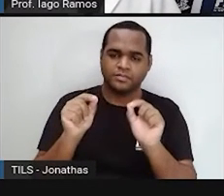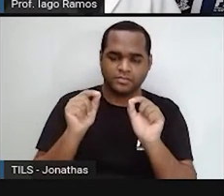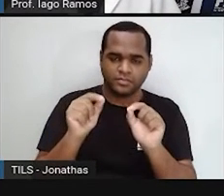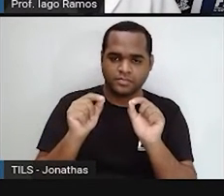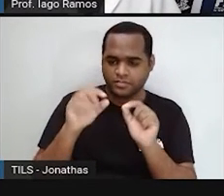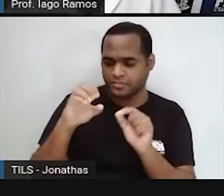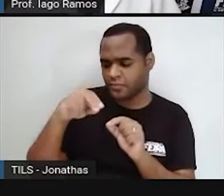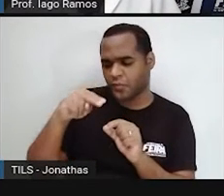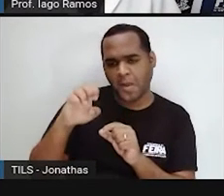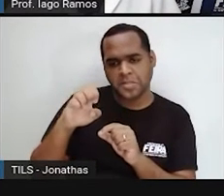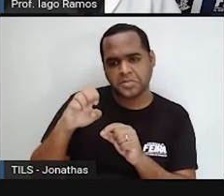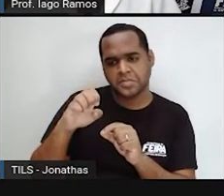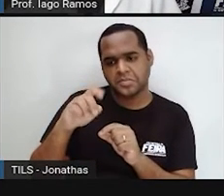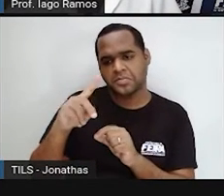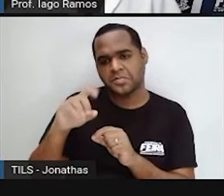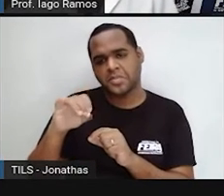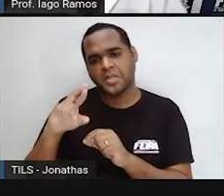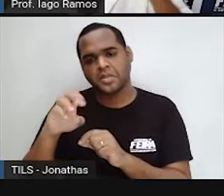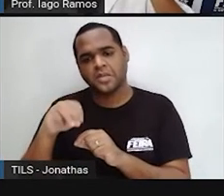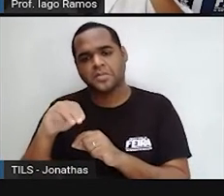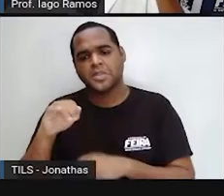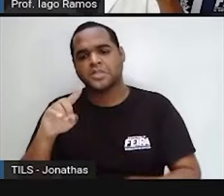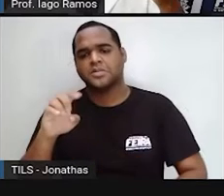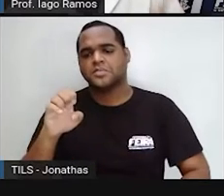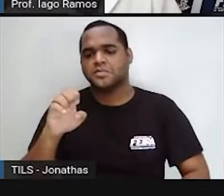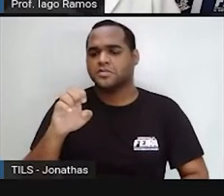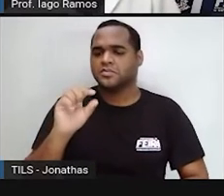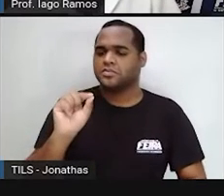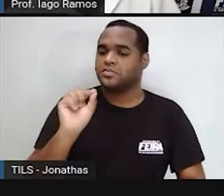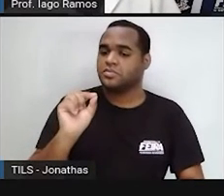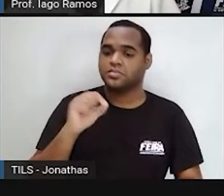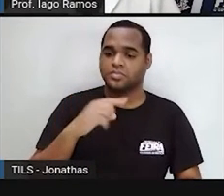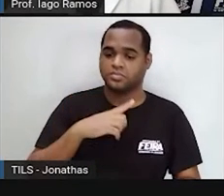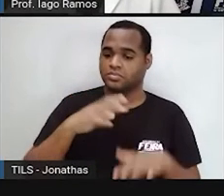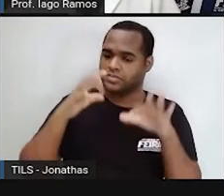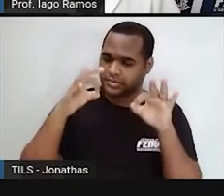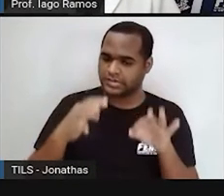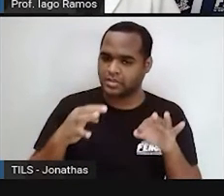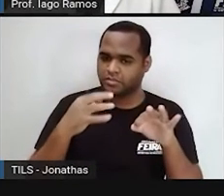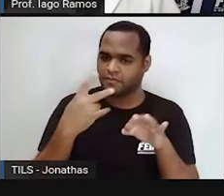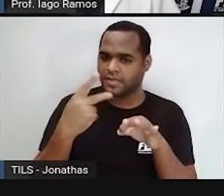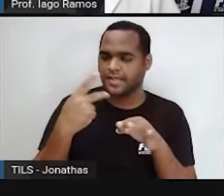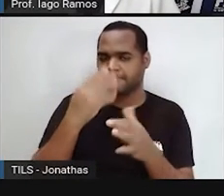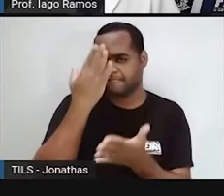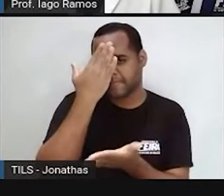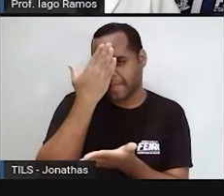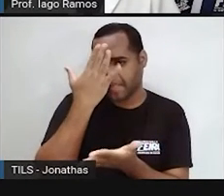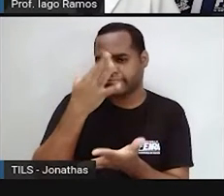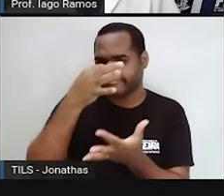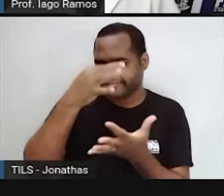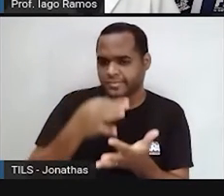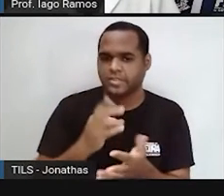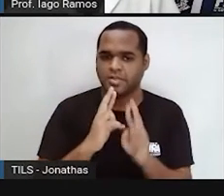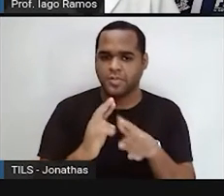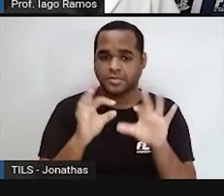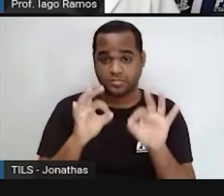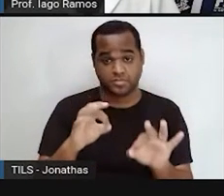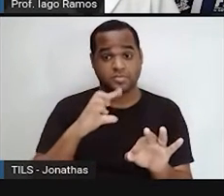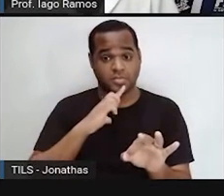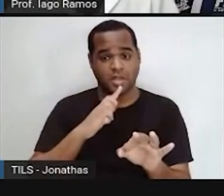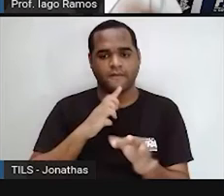ou pirâmide Tá bom eu tenho certeza que você já tem aí e já deu a sua resposta